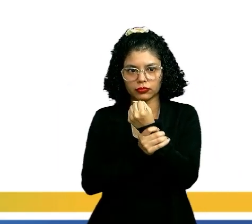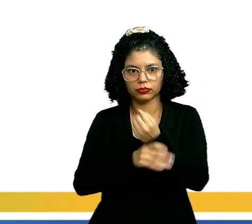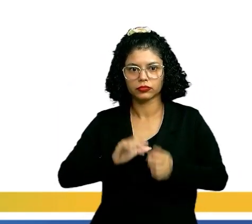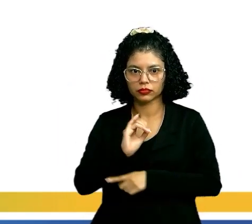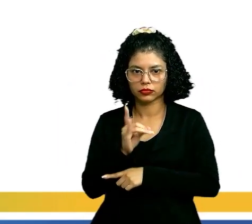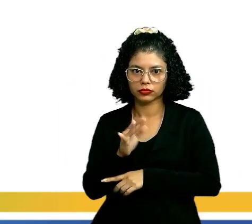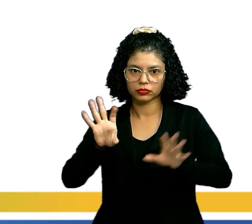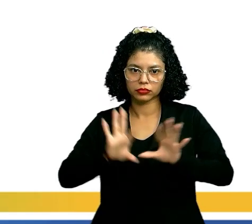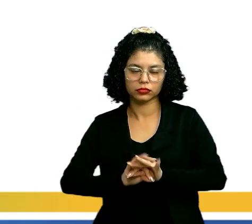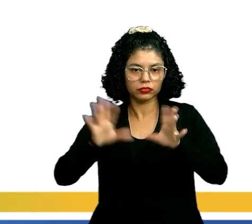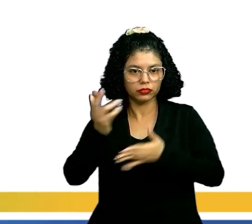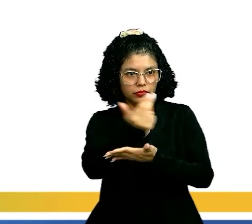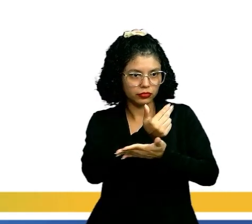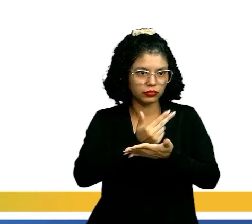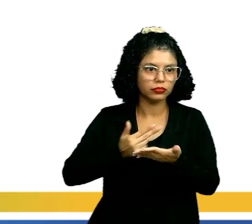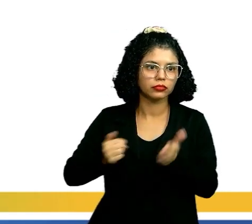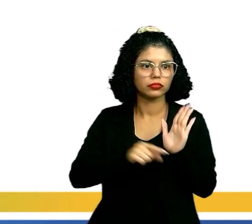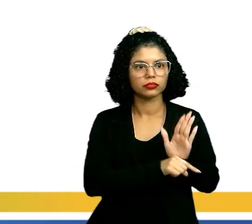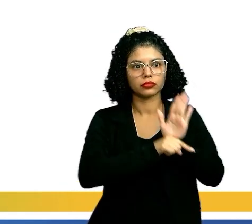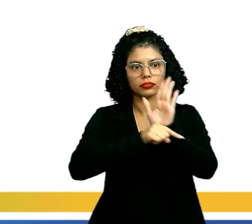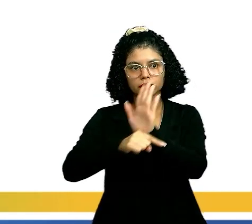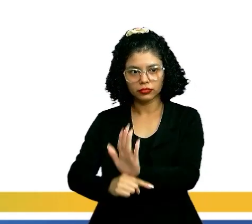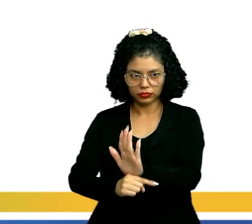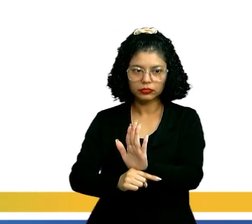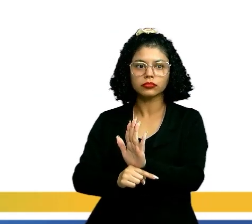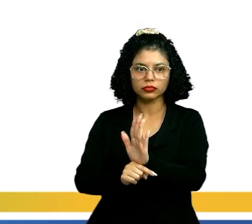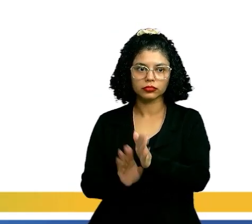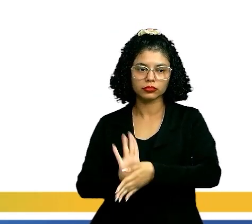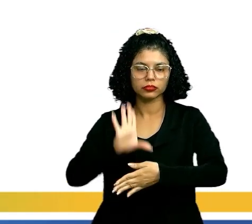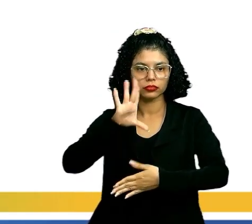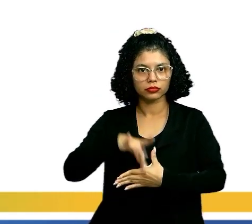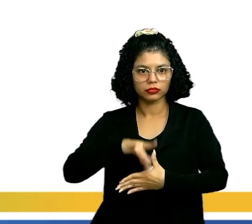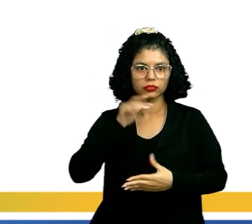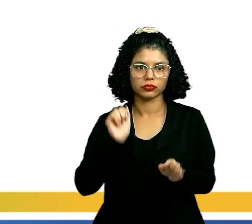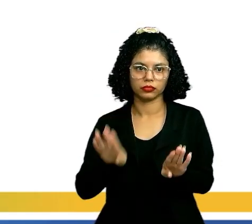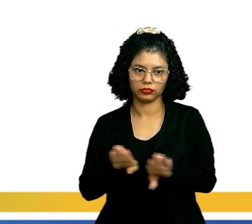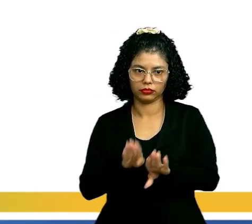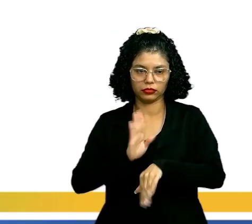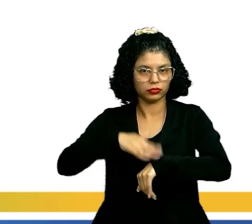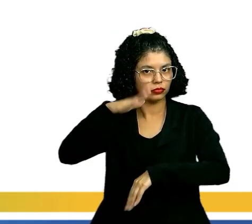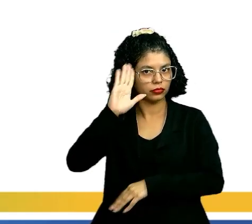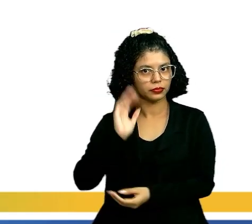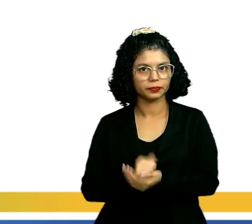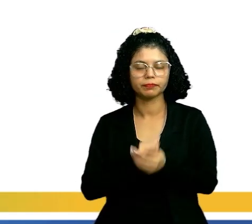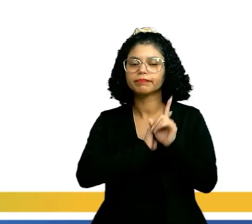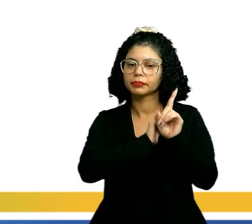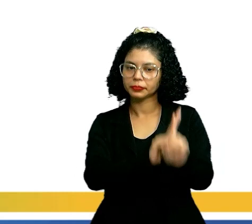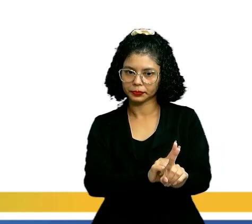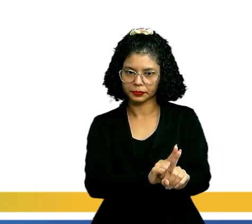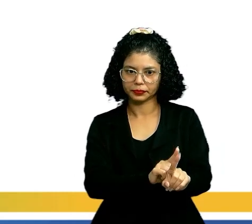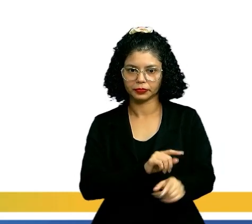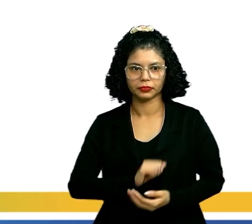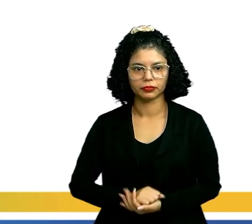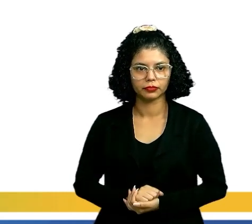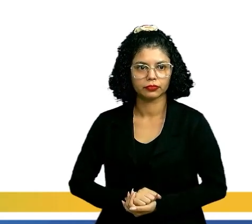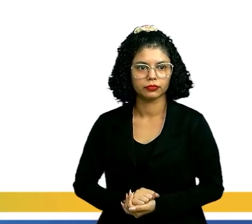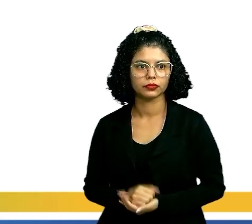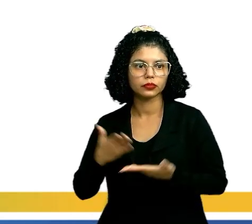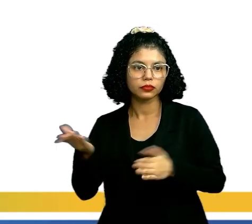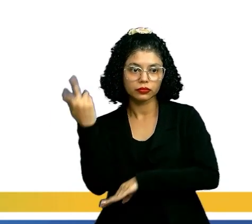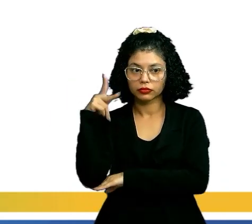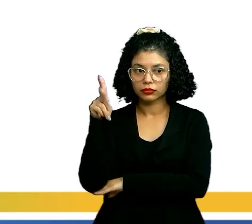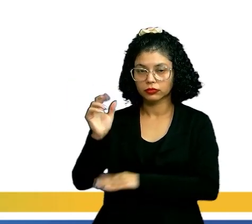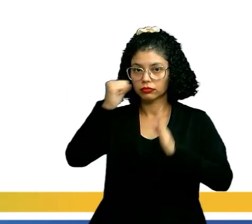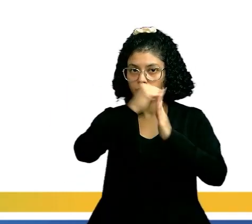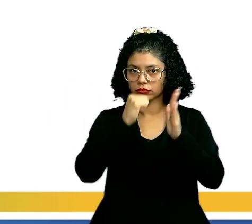ofício e dar liberdade ao artista para representar a realidade com a máxima fidelidade. O